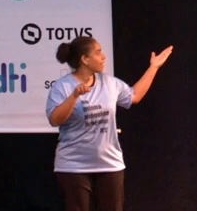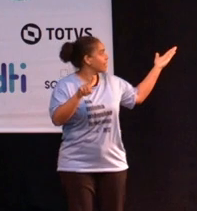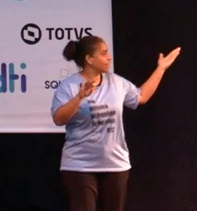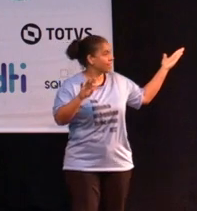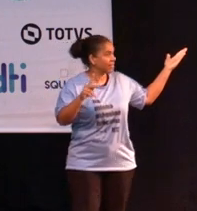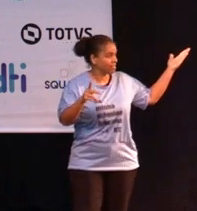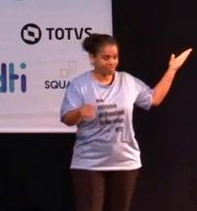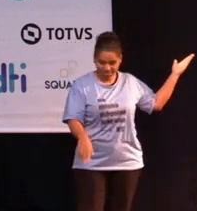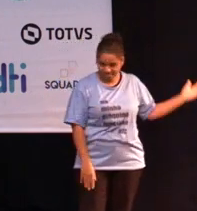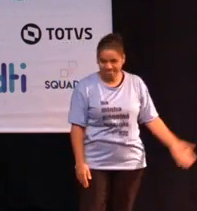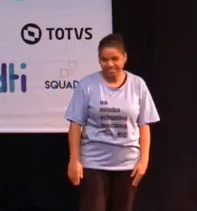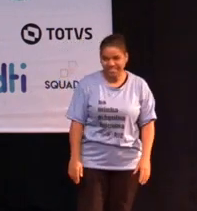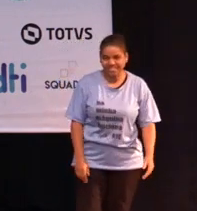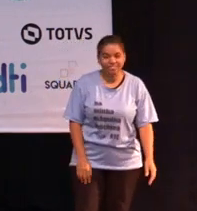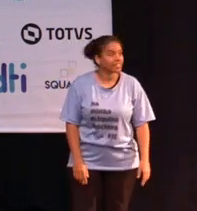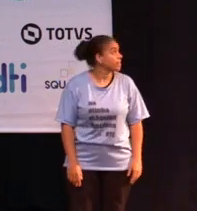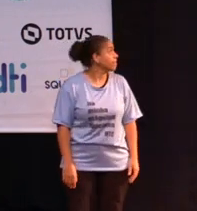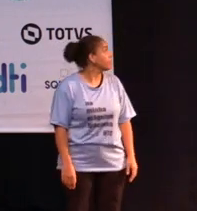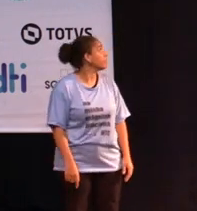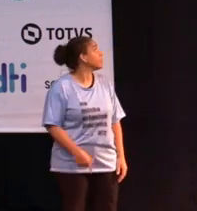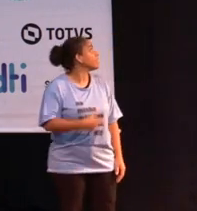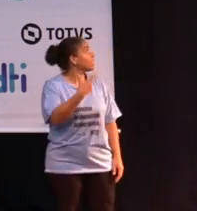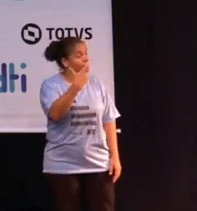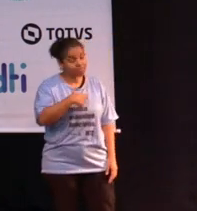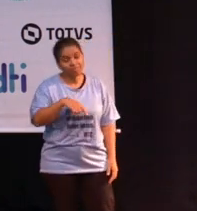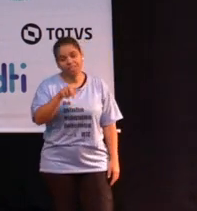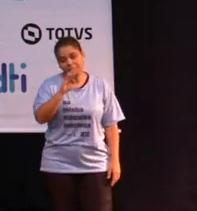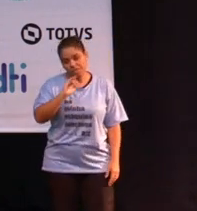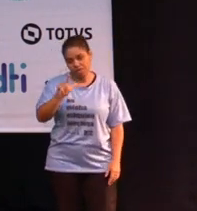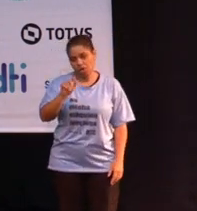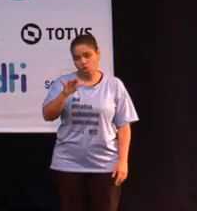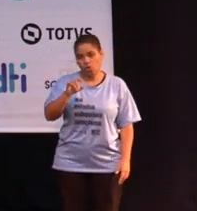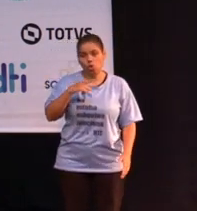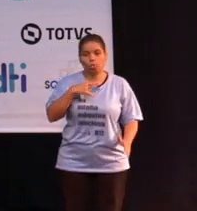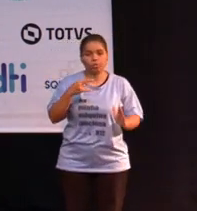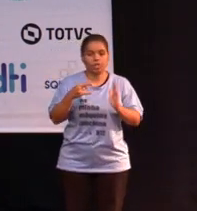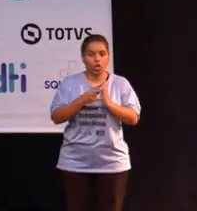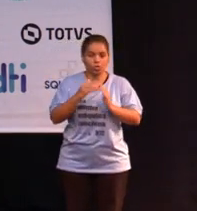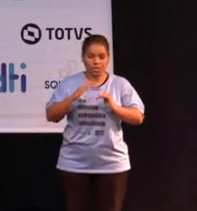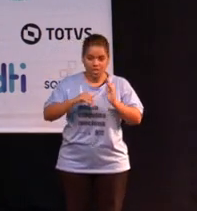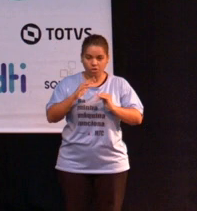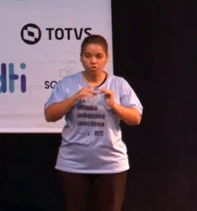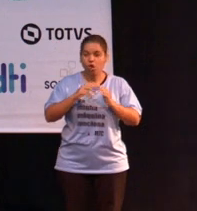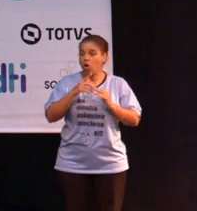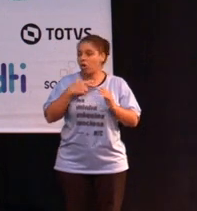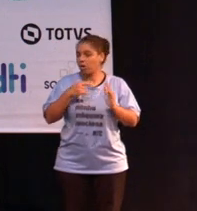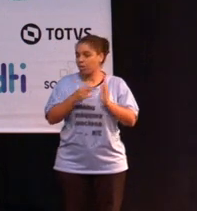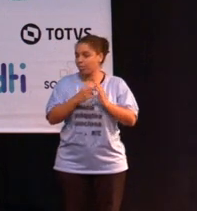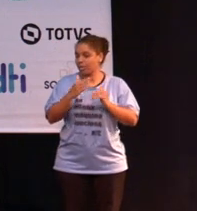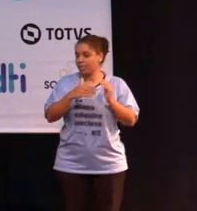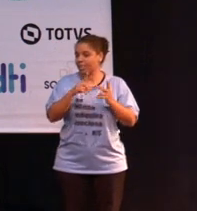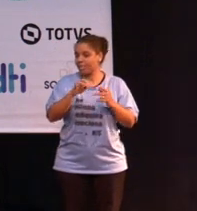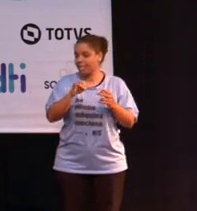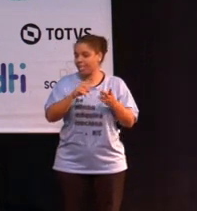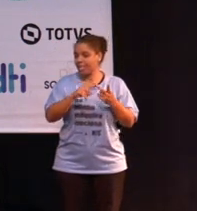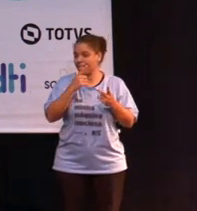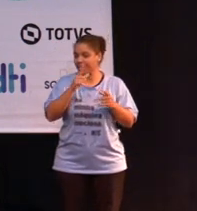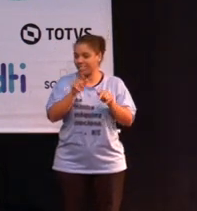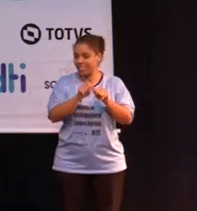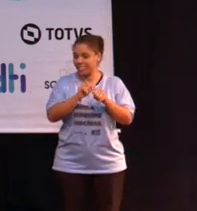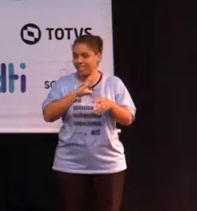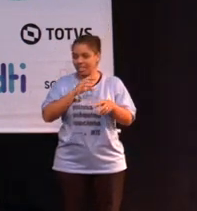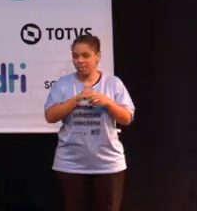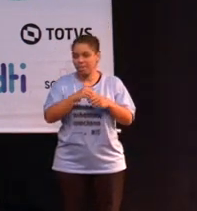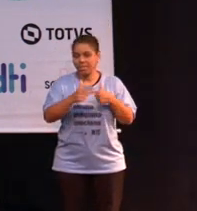e eu sou rafael gomes sou devoto cna já desistiu dessa batalha de votos não é